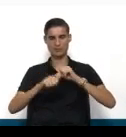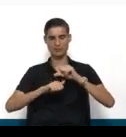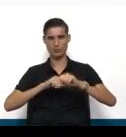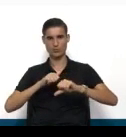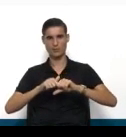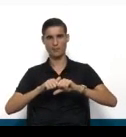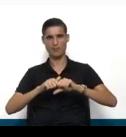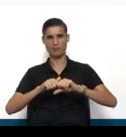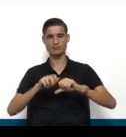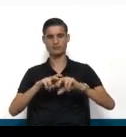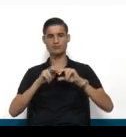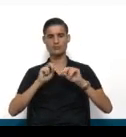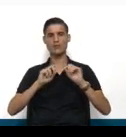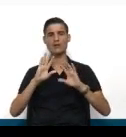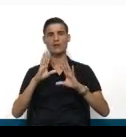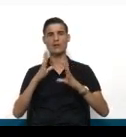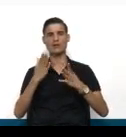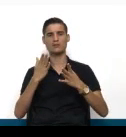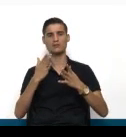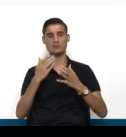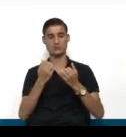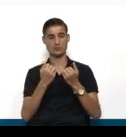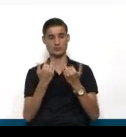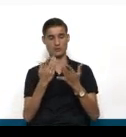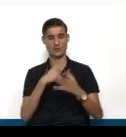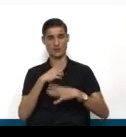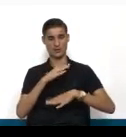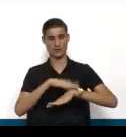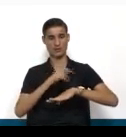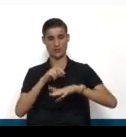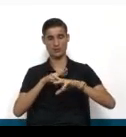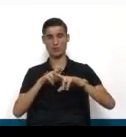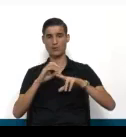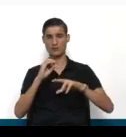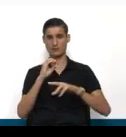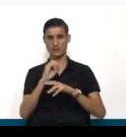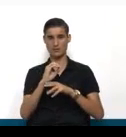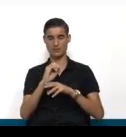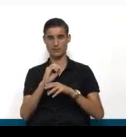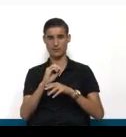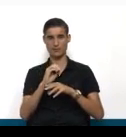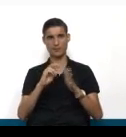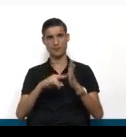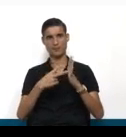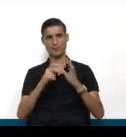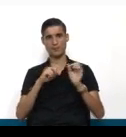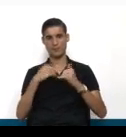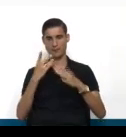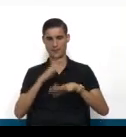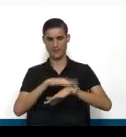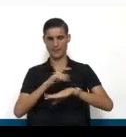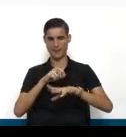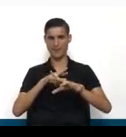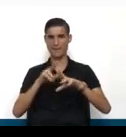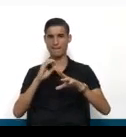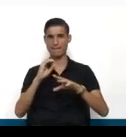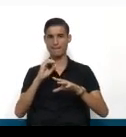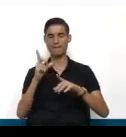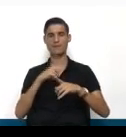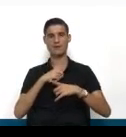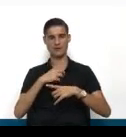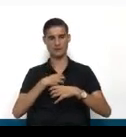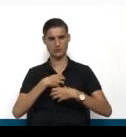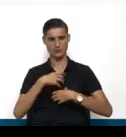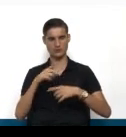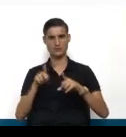tempo. Então, o que acontece aqui? Quando o tempo é igual a zero, ou seja, quando o meu tempo é igual a zero, ela tem essa